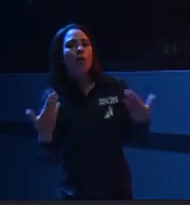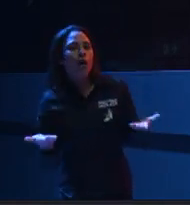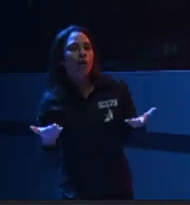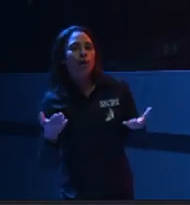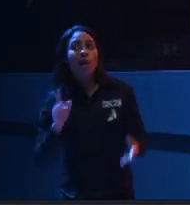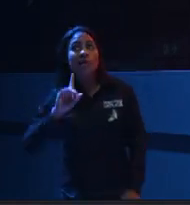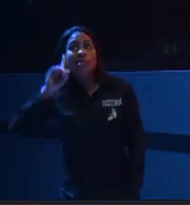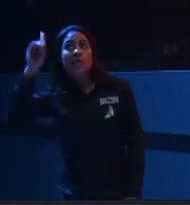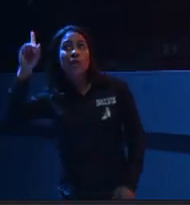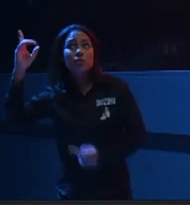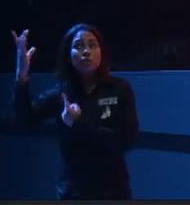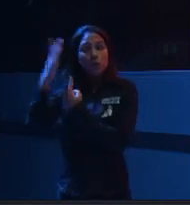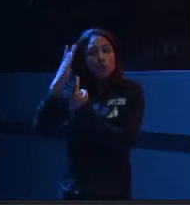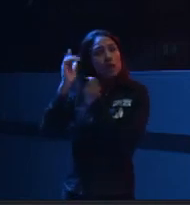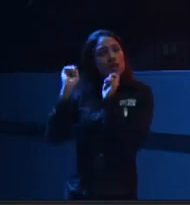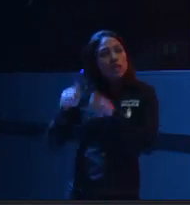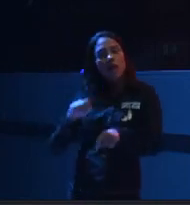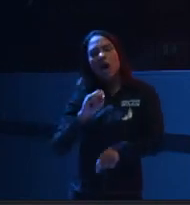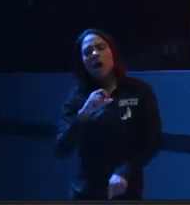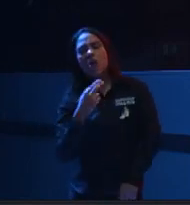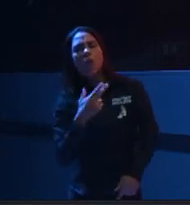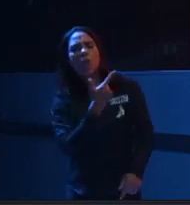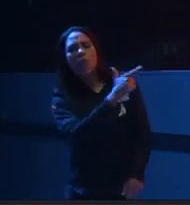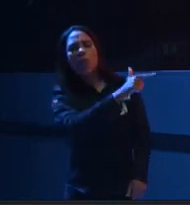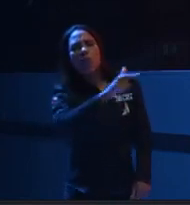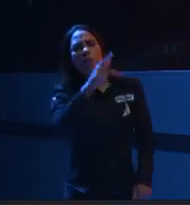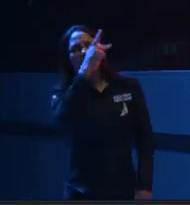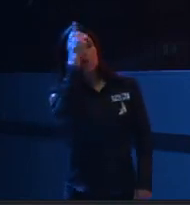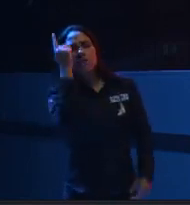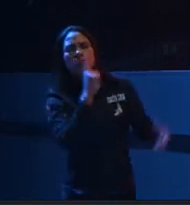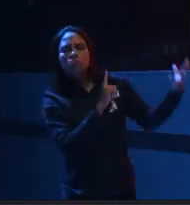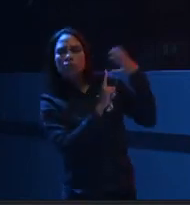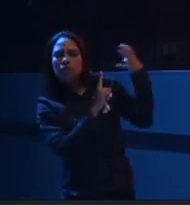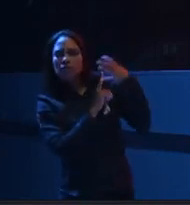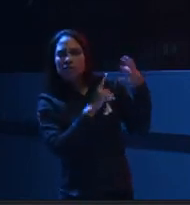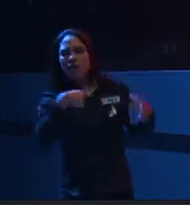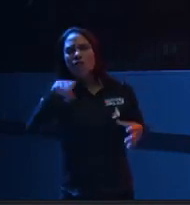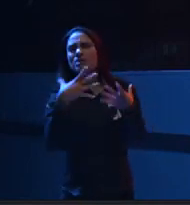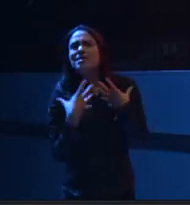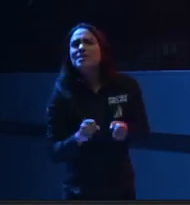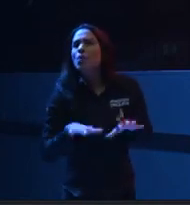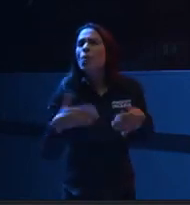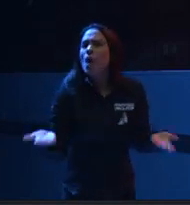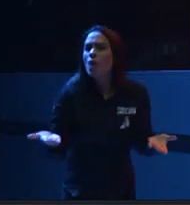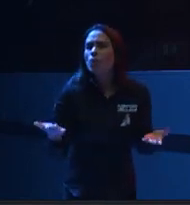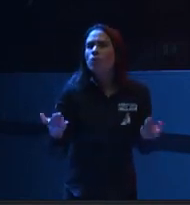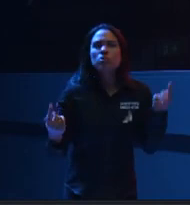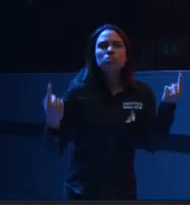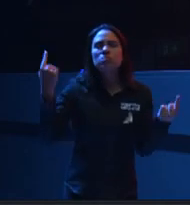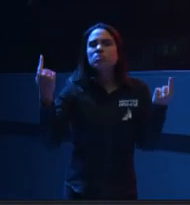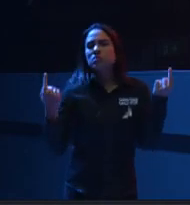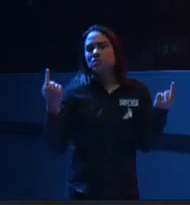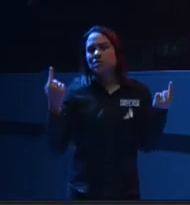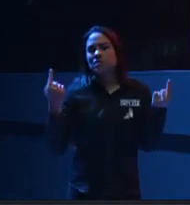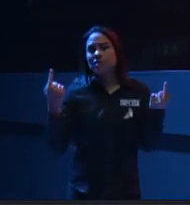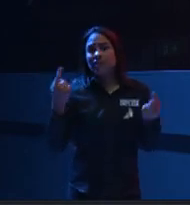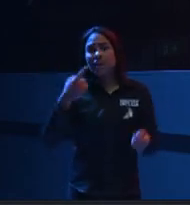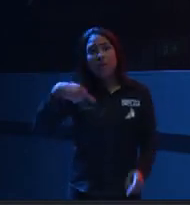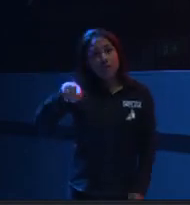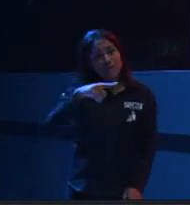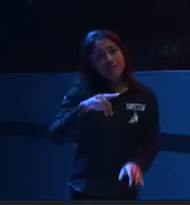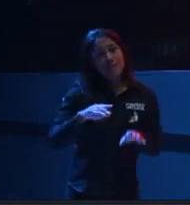bênçãos que Deus já te deu e não desperdiçar as bênçãos que Deus está disponibilizando para você e você ainda nem